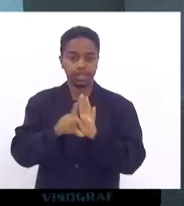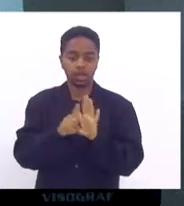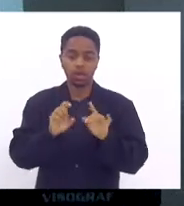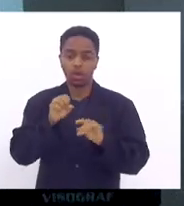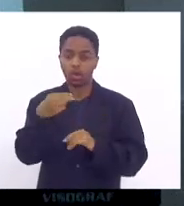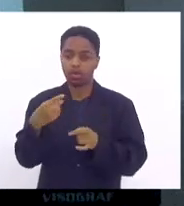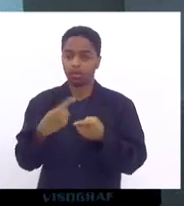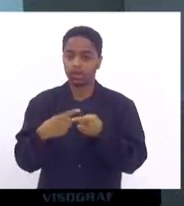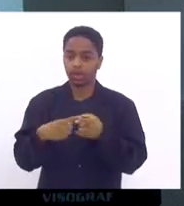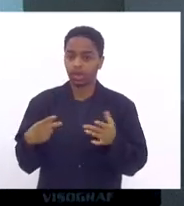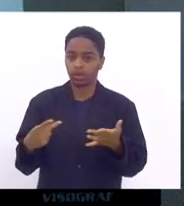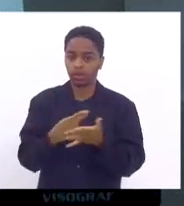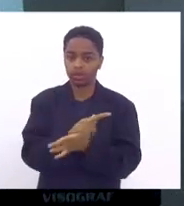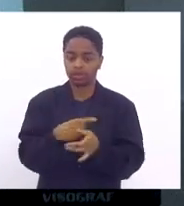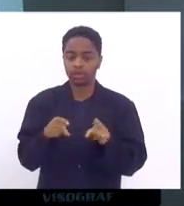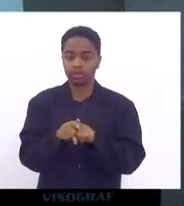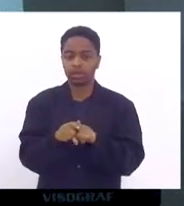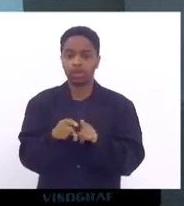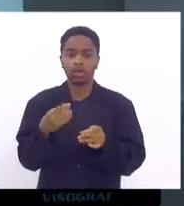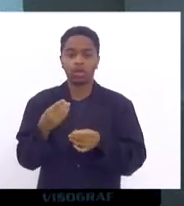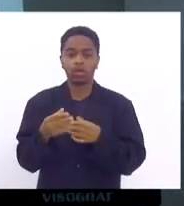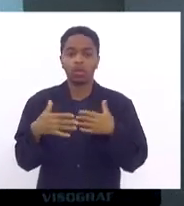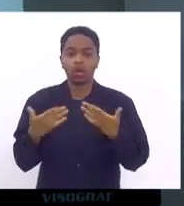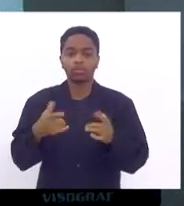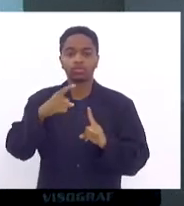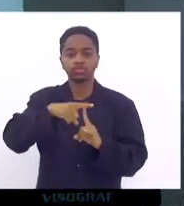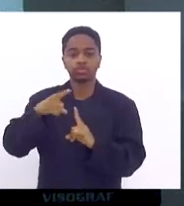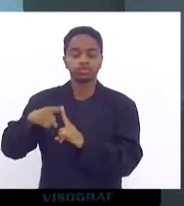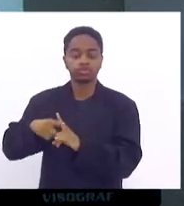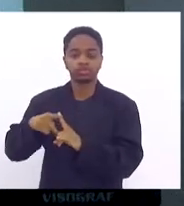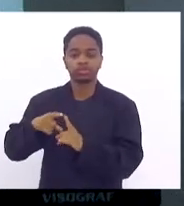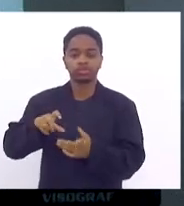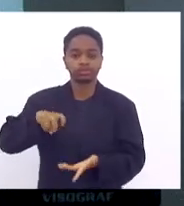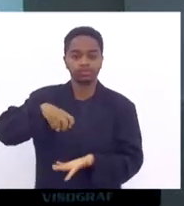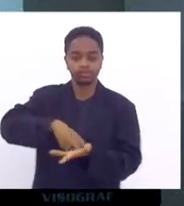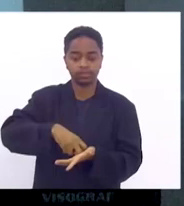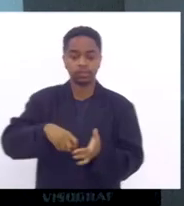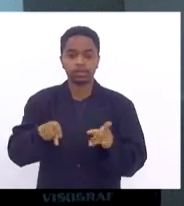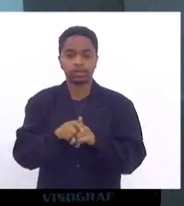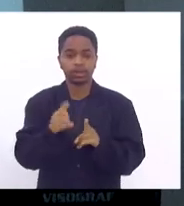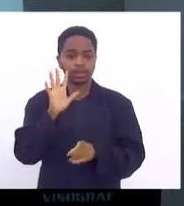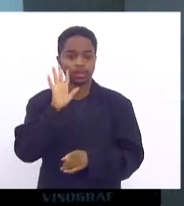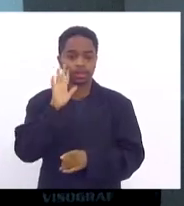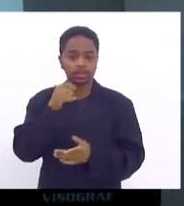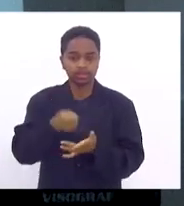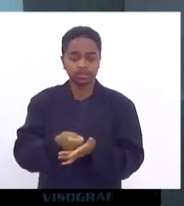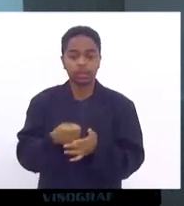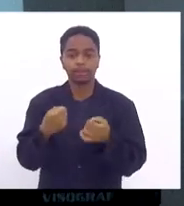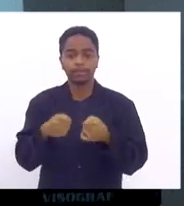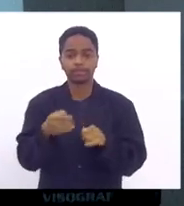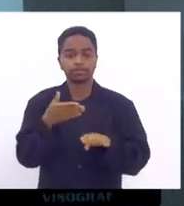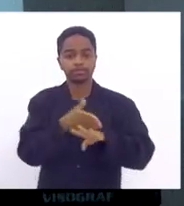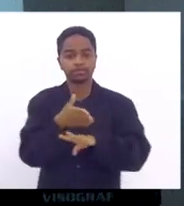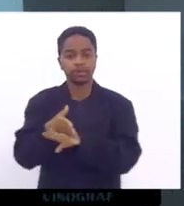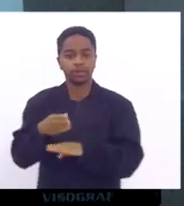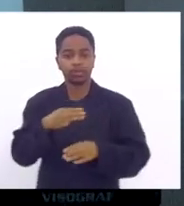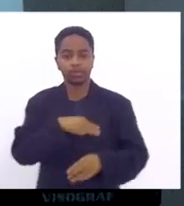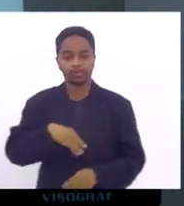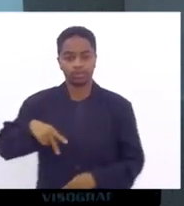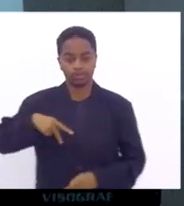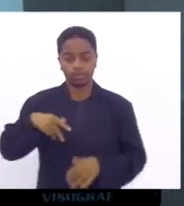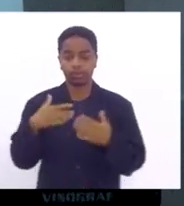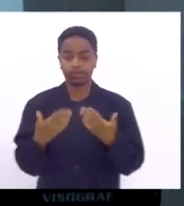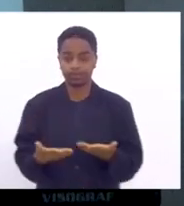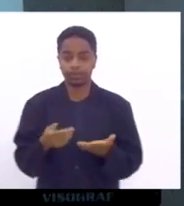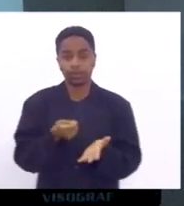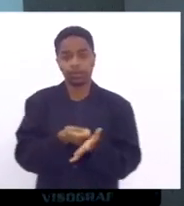o tipo penal que tá o parlamentar tá incorrendo né essa decisão deve ter a participação do ministério público né então